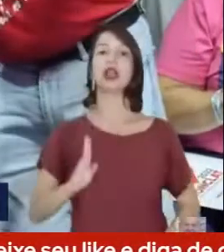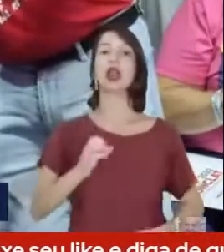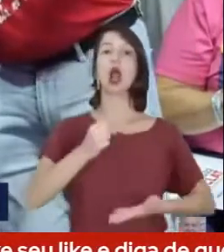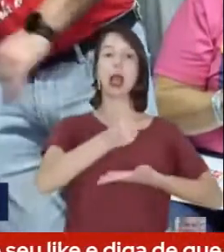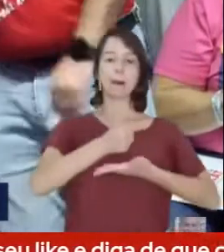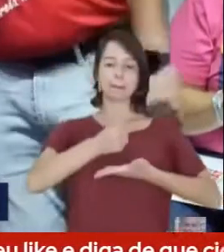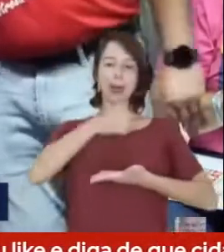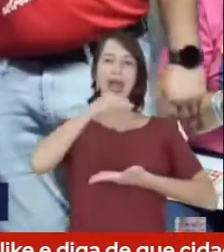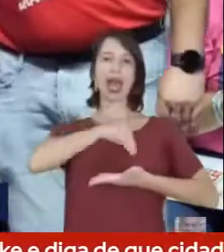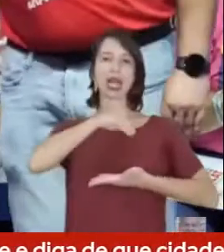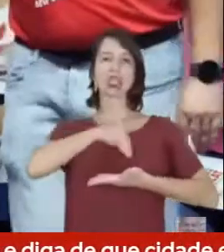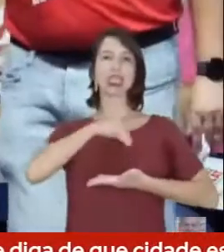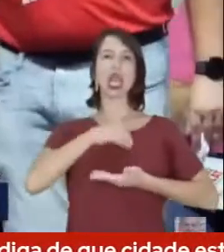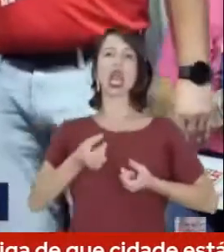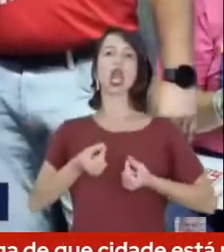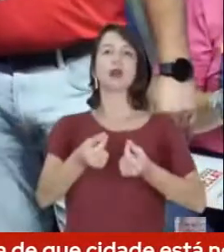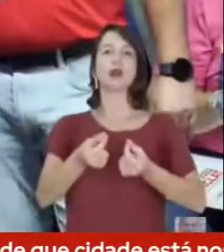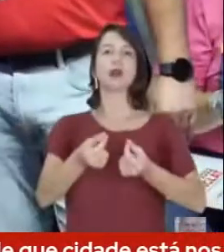IBGE.